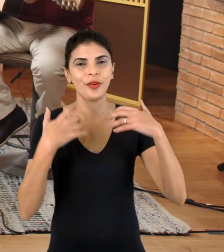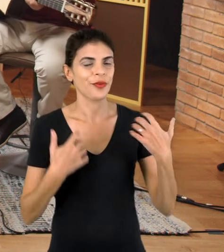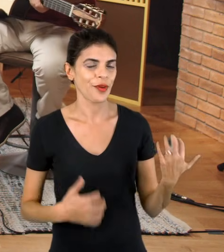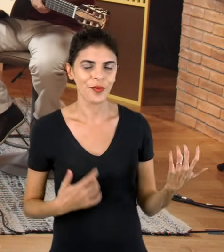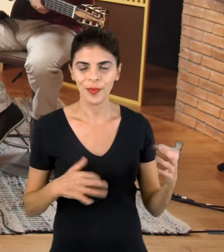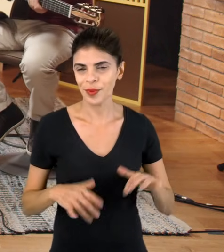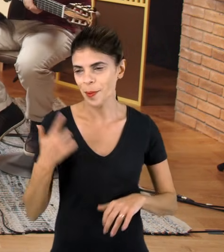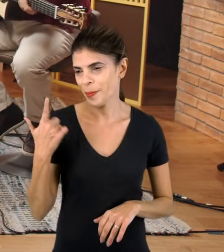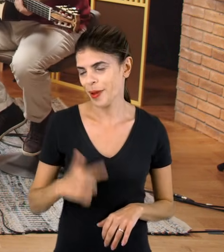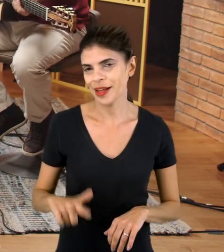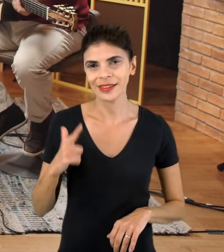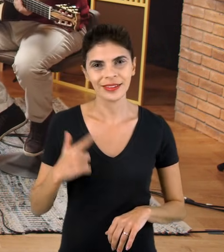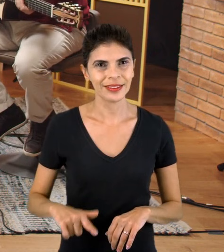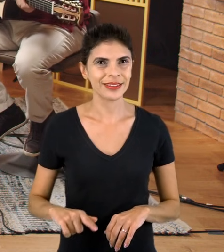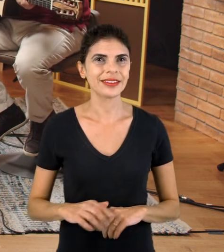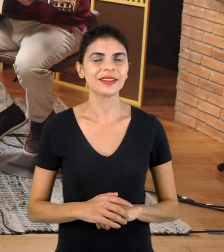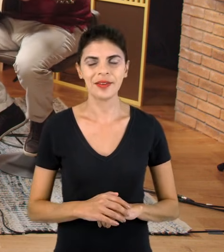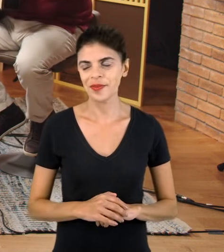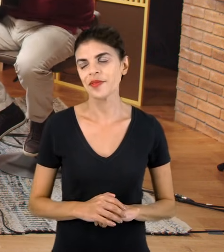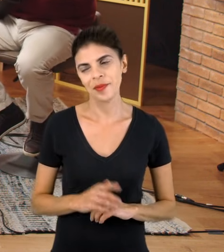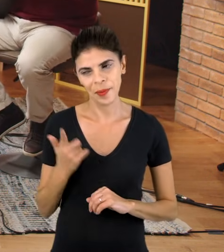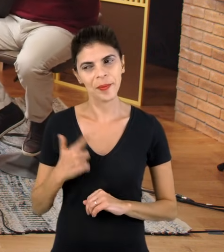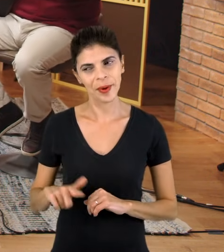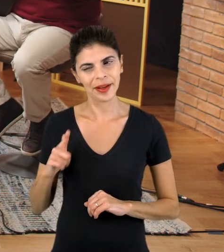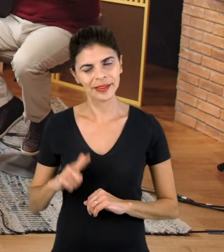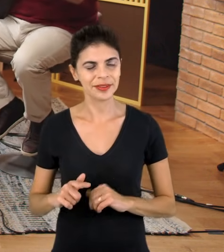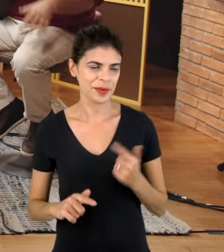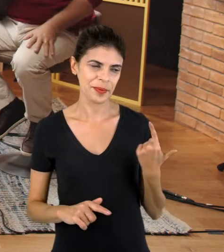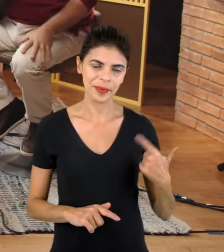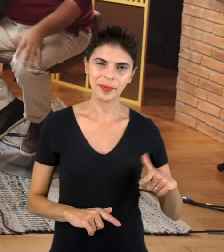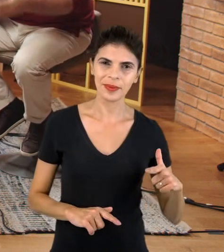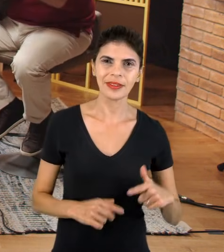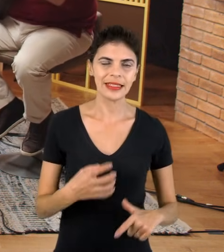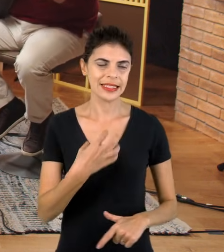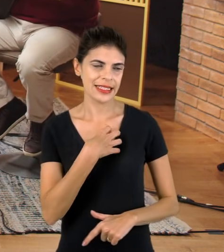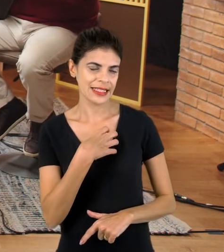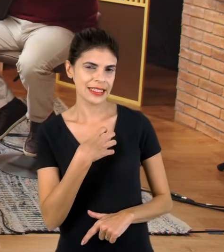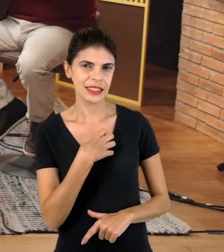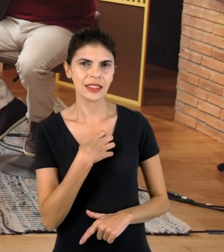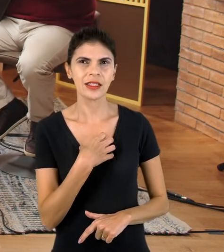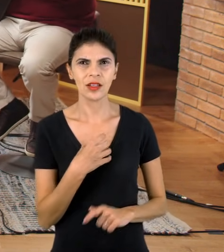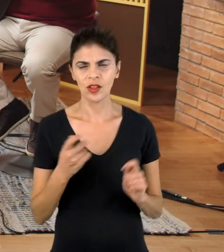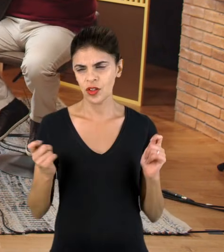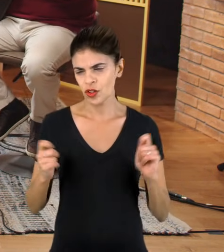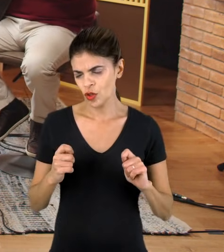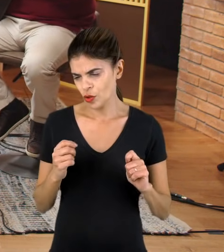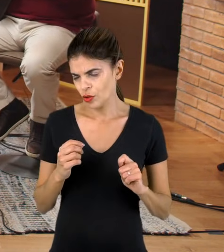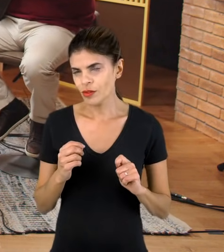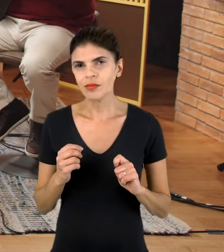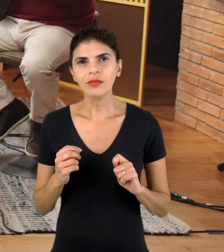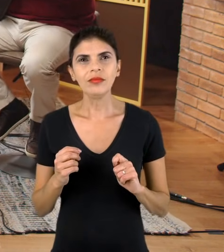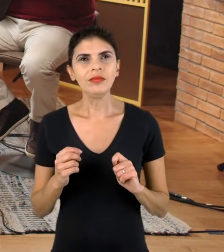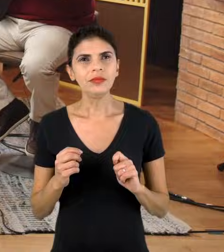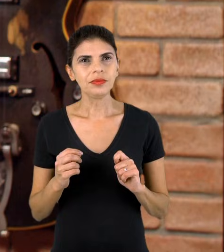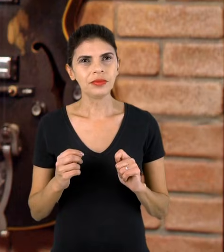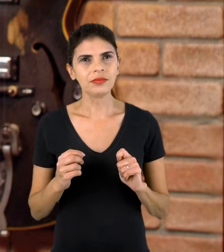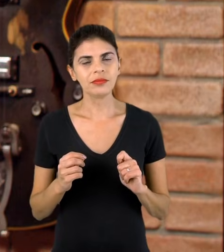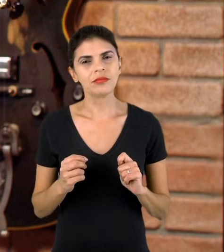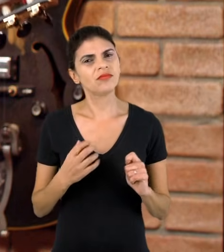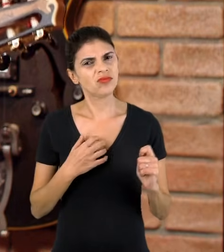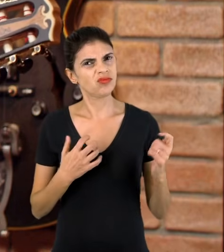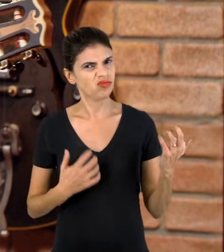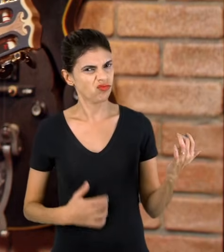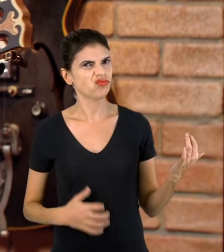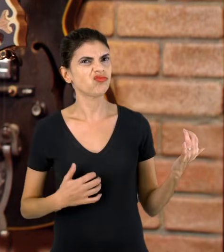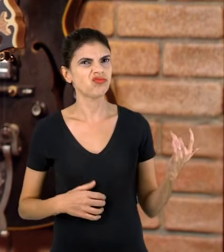Vamos tocar uma. Vamos tocar mais uma, vamos, Nelson. Tocar que um Duke Ellington, um jazz. Vamos, vamos. Sentimental. Será que eu toco de... Vou